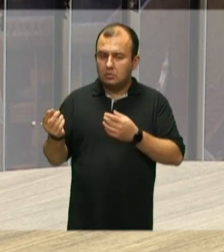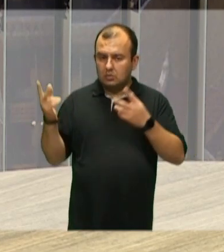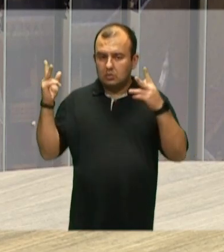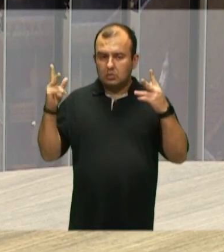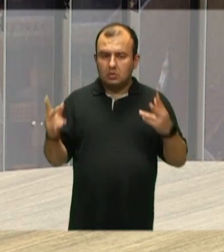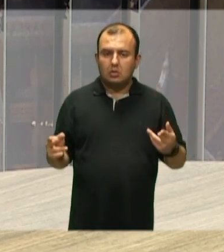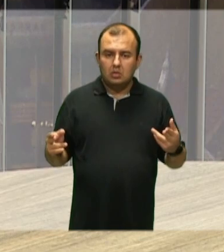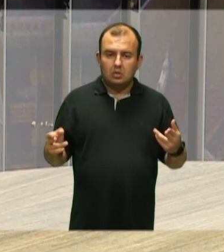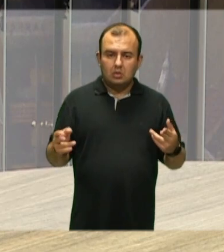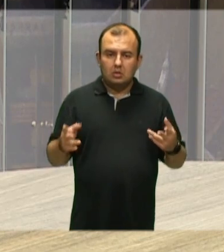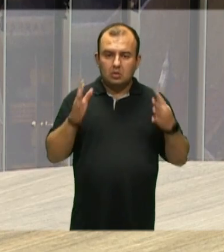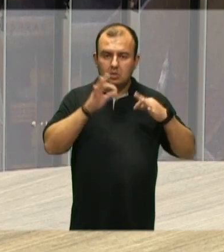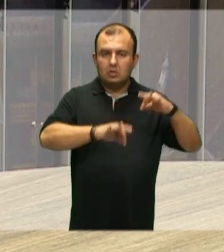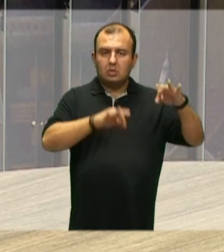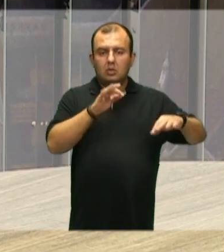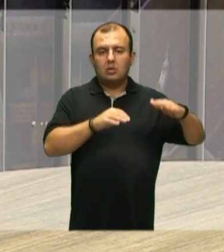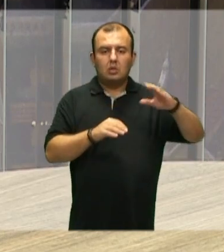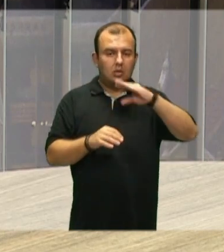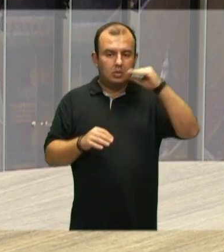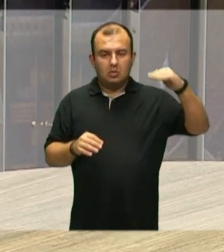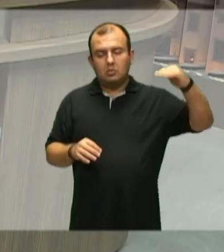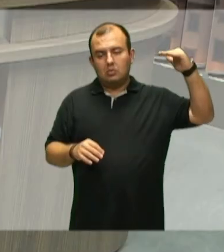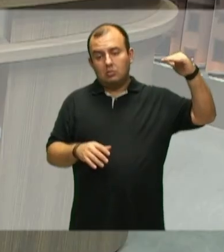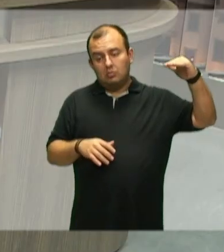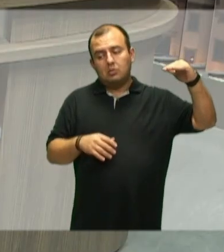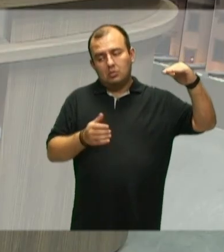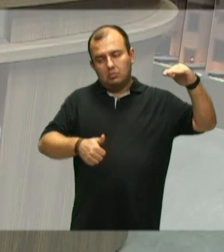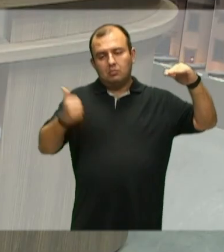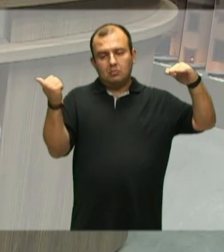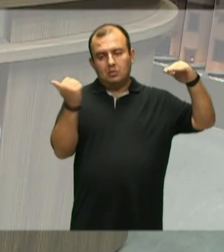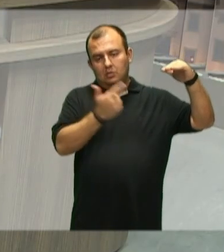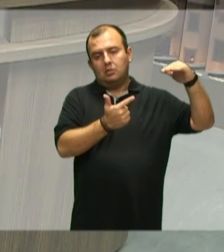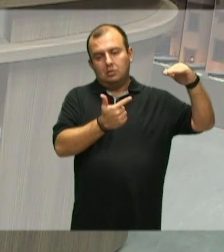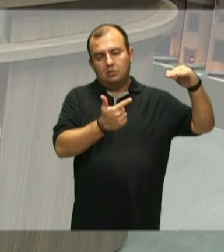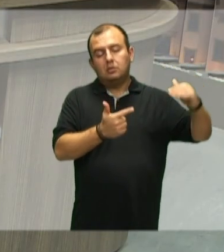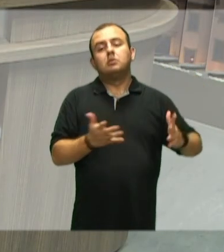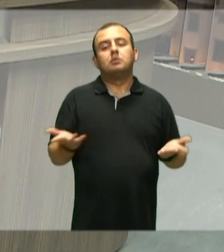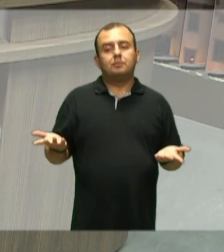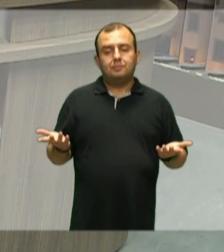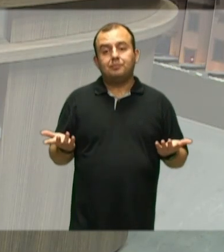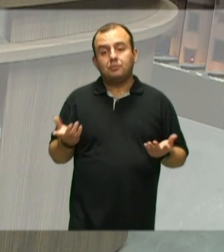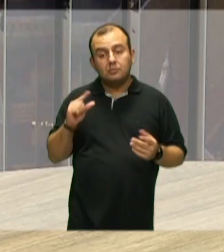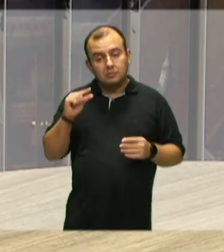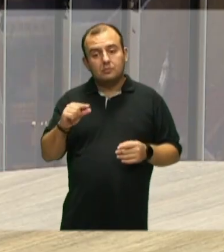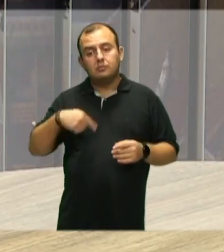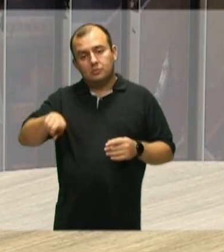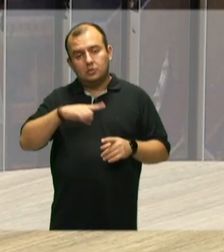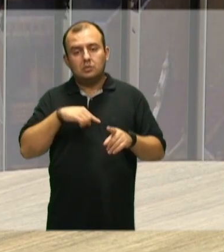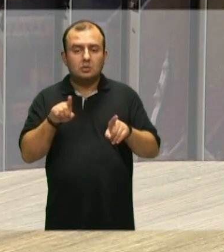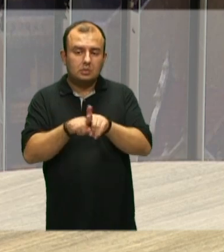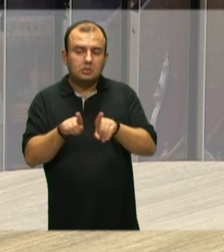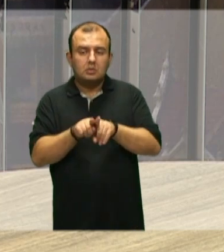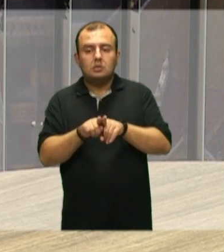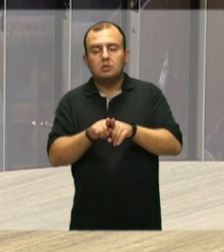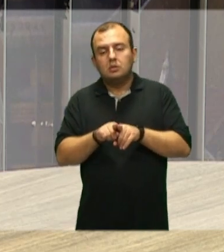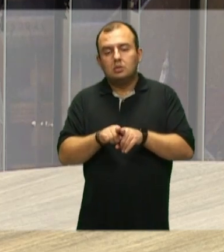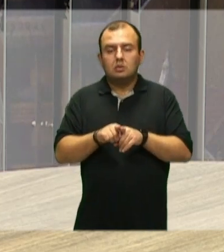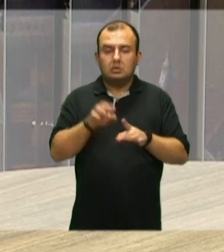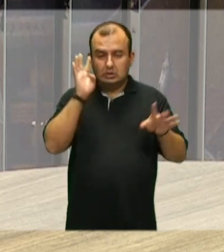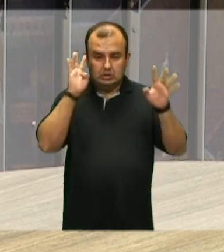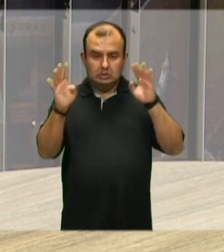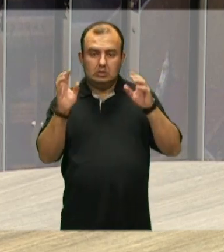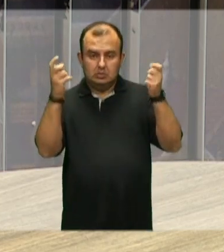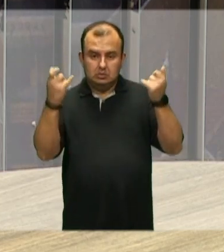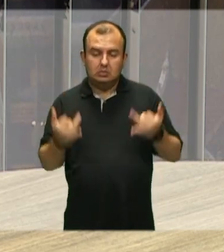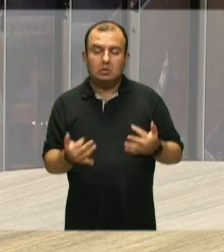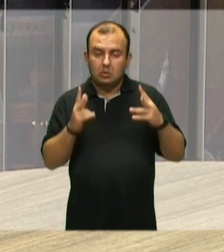igual o teatro feito para adultos, só que melhor. Né? Então, é um pouco assim, a gente leva um pouco para nós esse slogan, né?